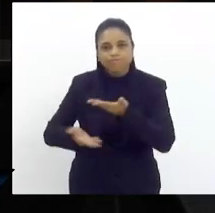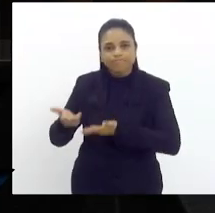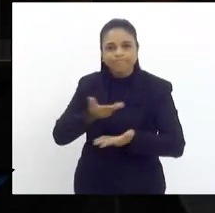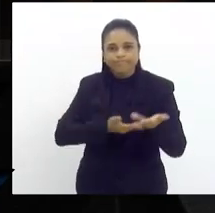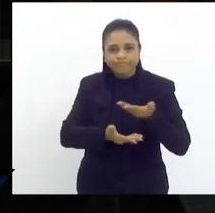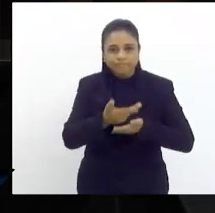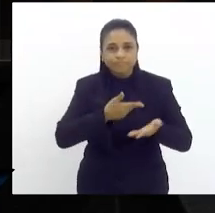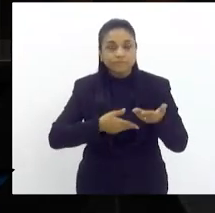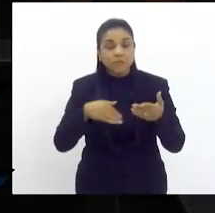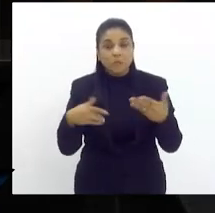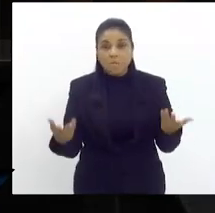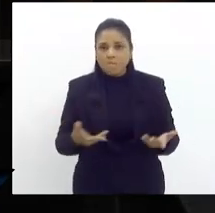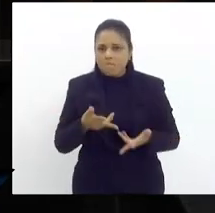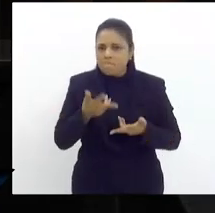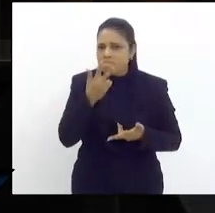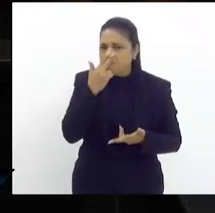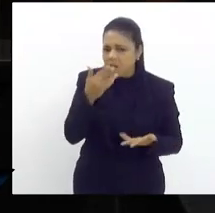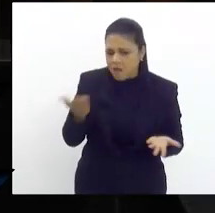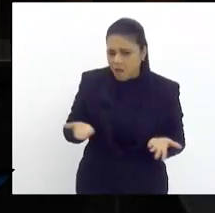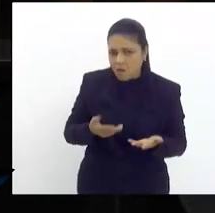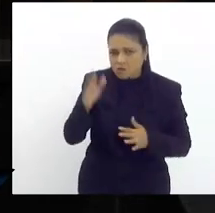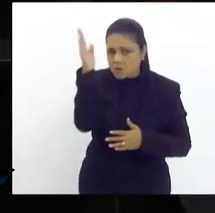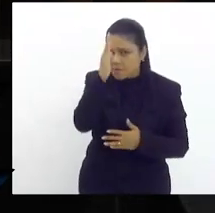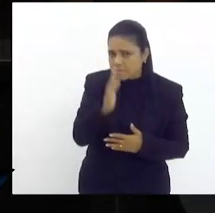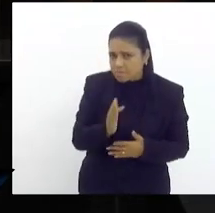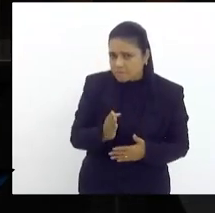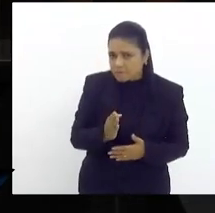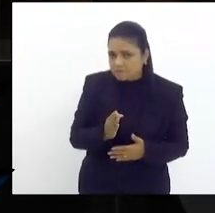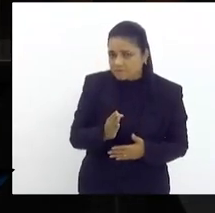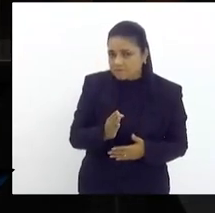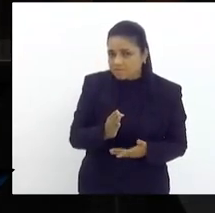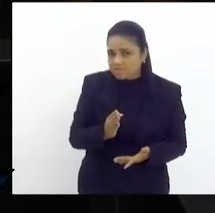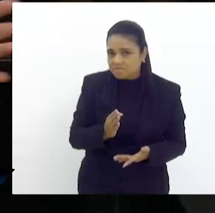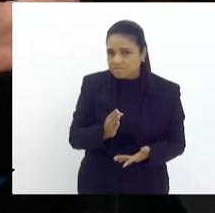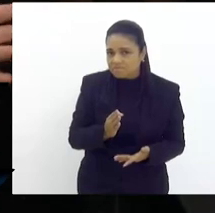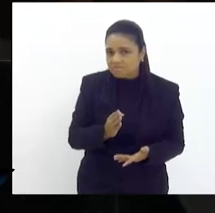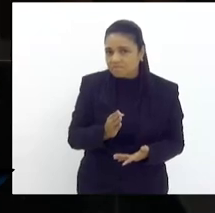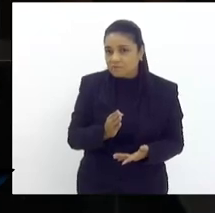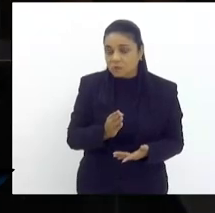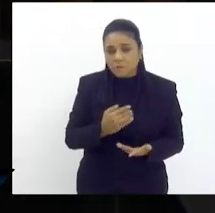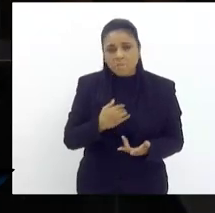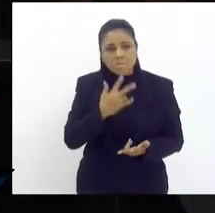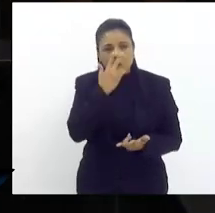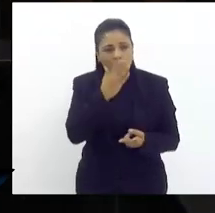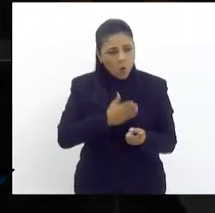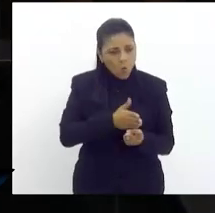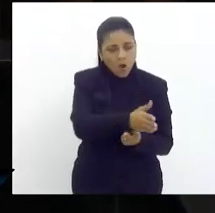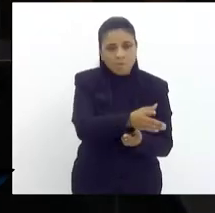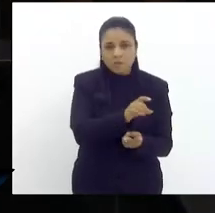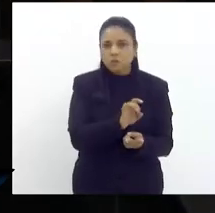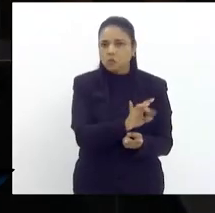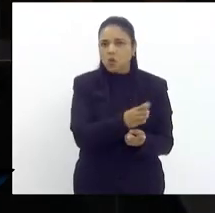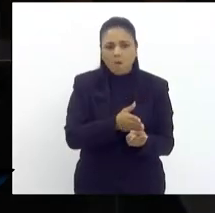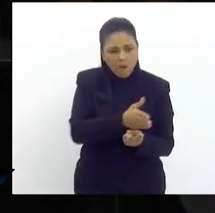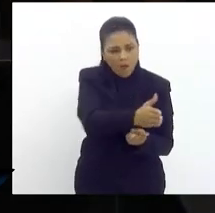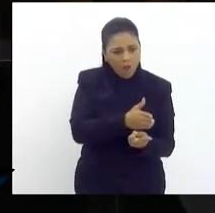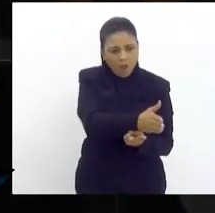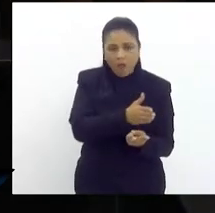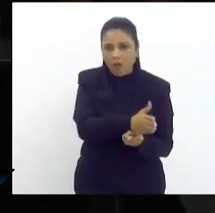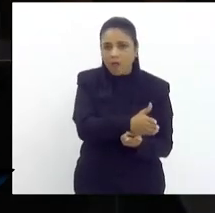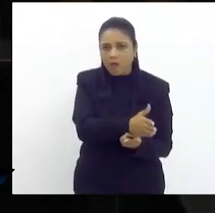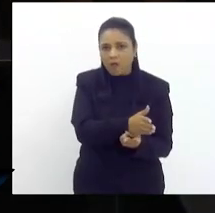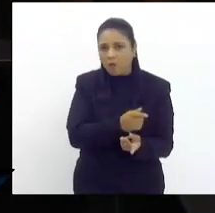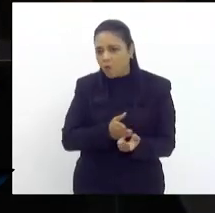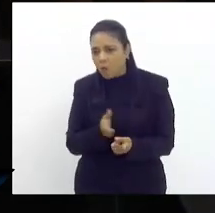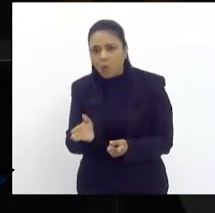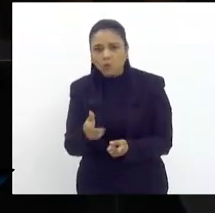no Brasil dos tempos que vivemos Parece que só tem caminho Por um lado ou para o outro e não é isso